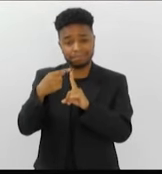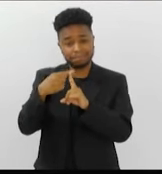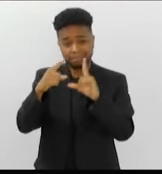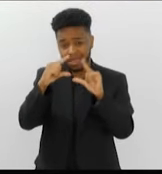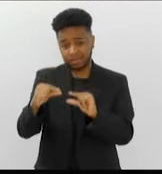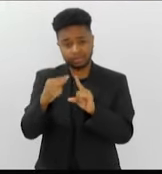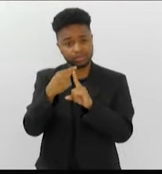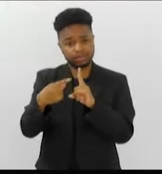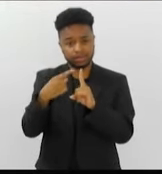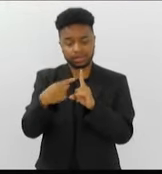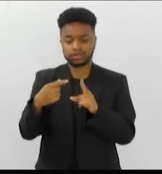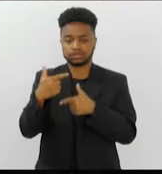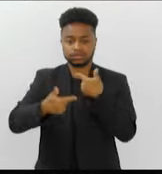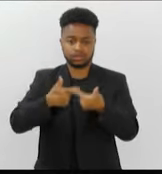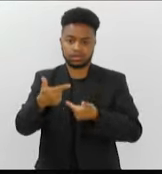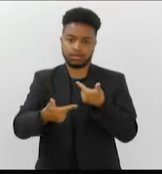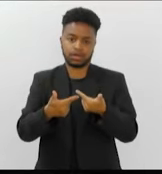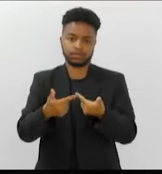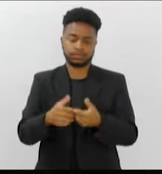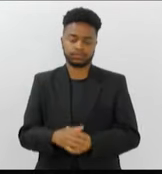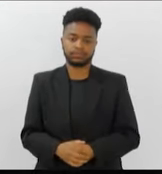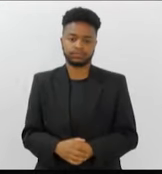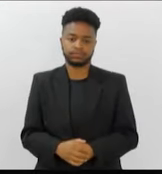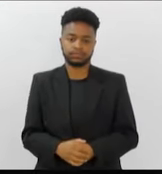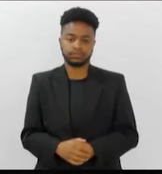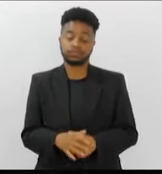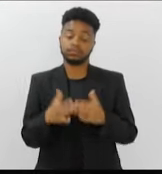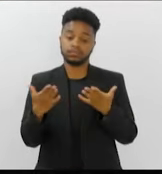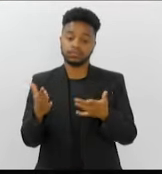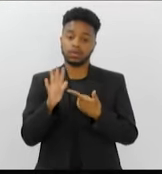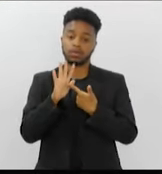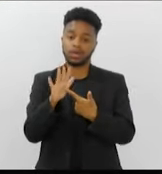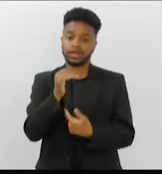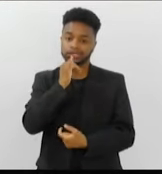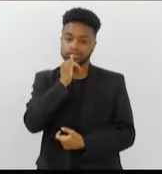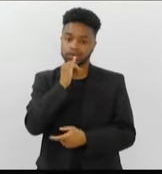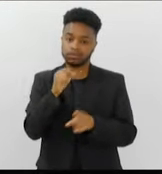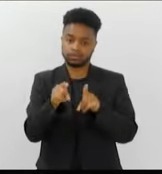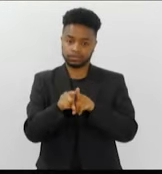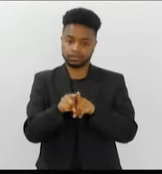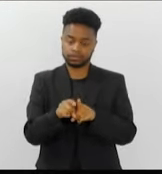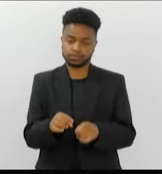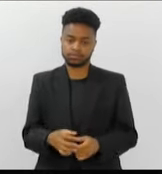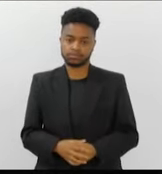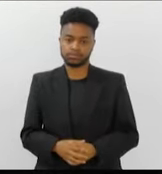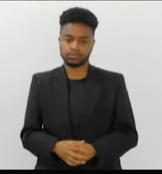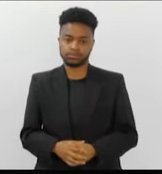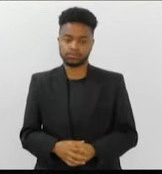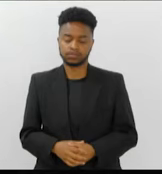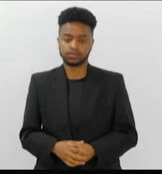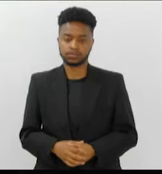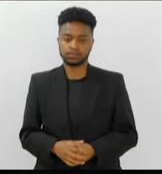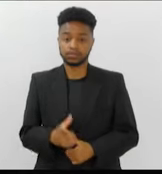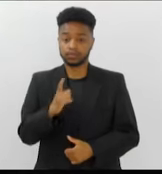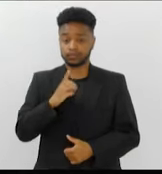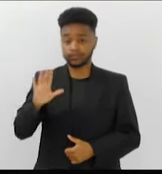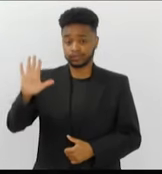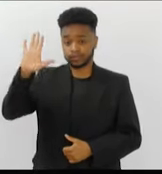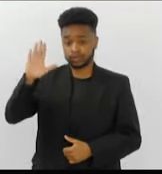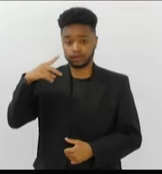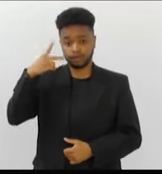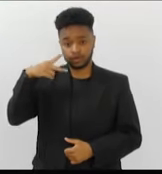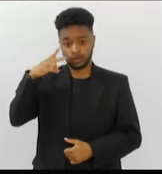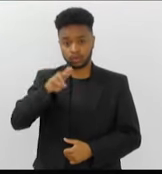suas funções. E para exemplificar mais um aqui, tem um candidato a vereador